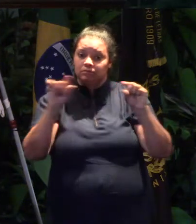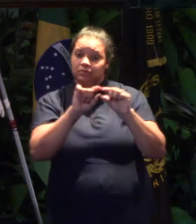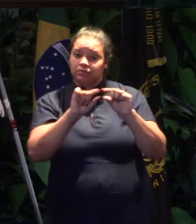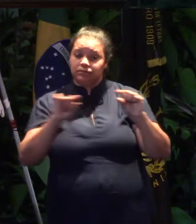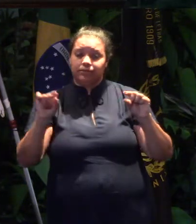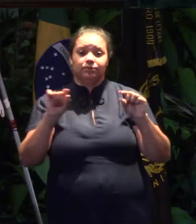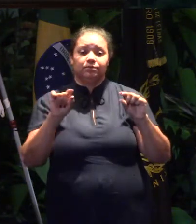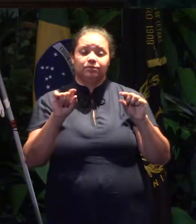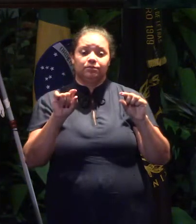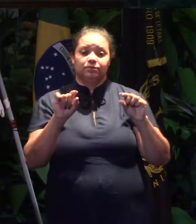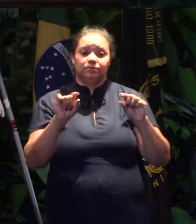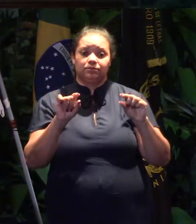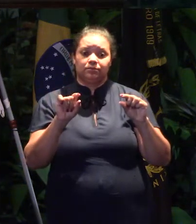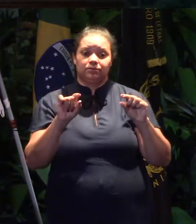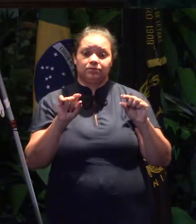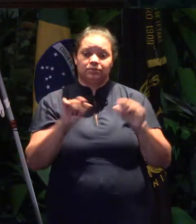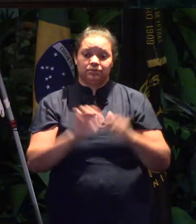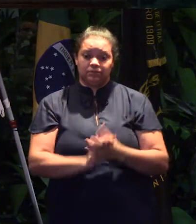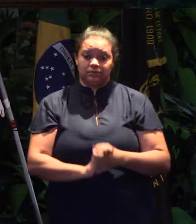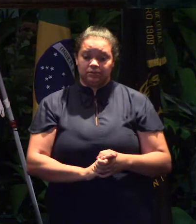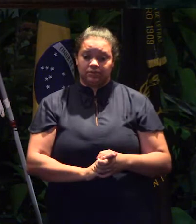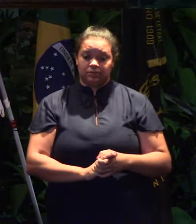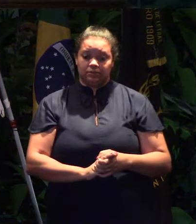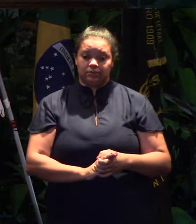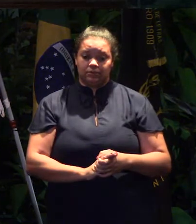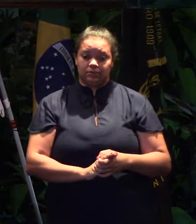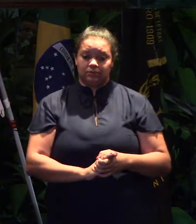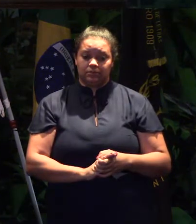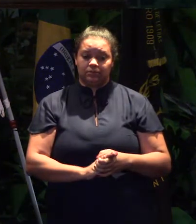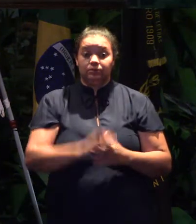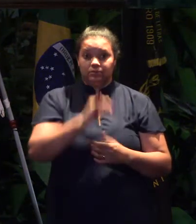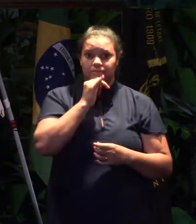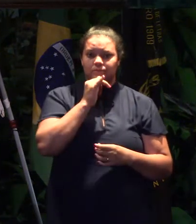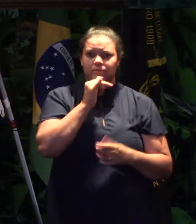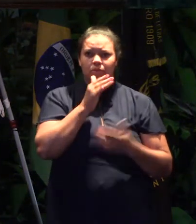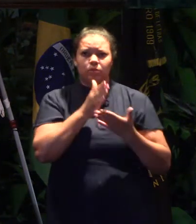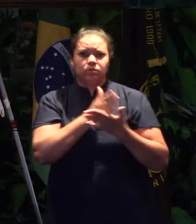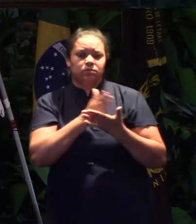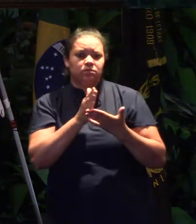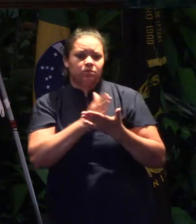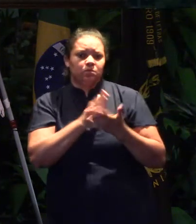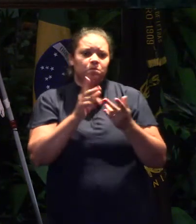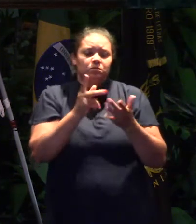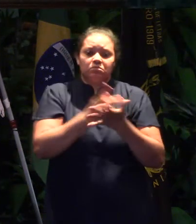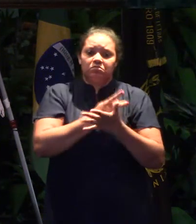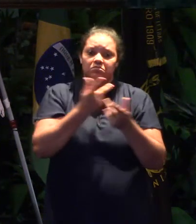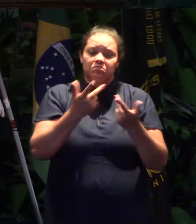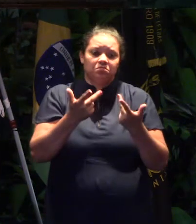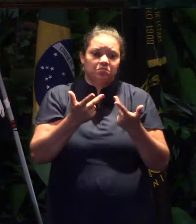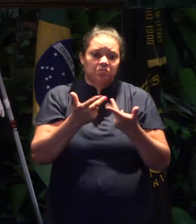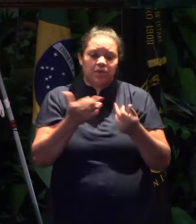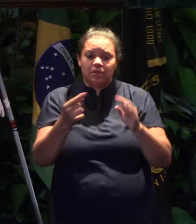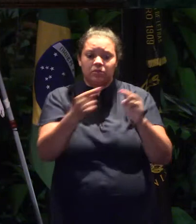noção de multiplicidade para Calvino. Ele diz que quando alguns conceitos narrativos, alguns elementos narrativos podem estar contidos